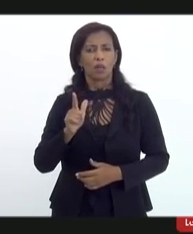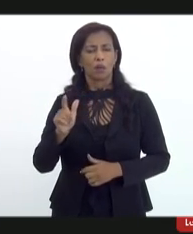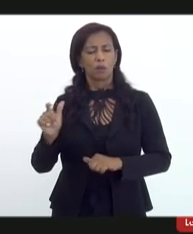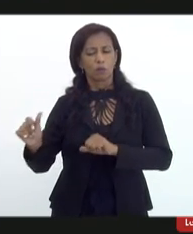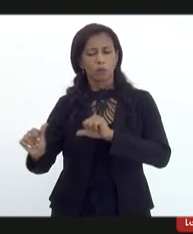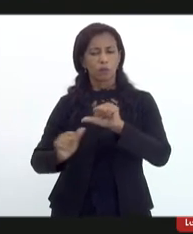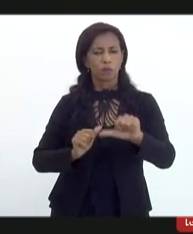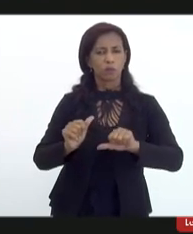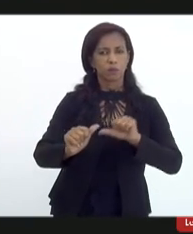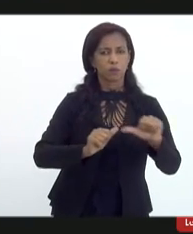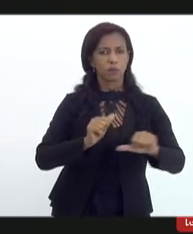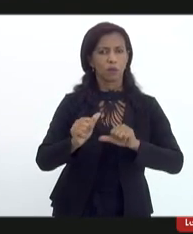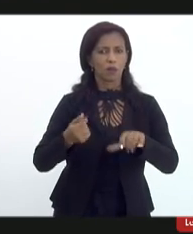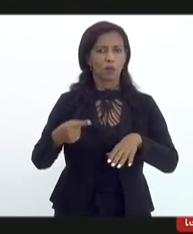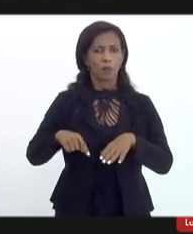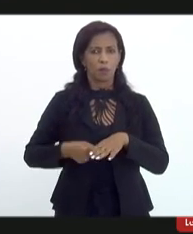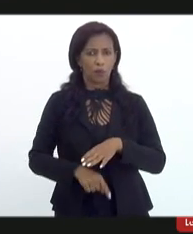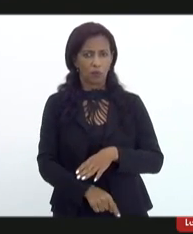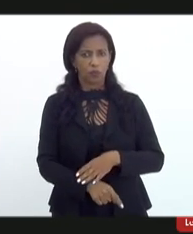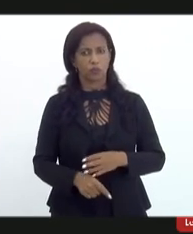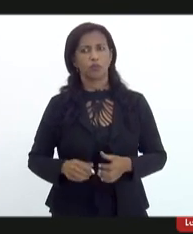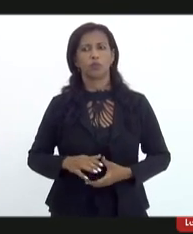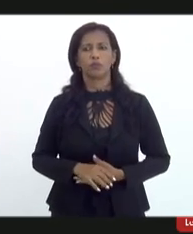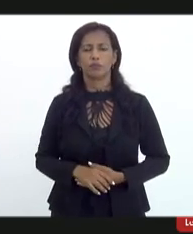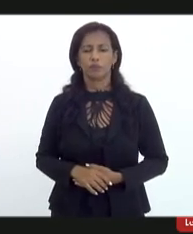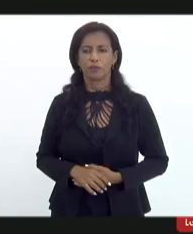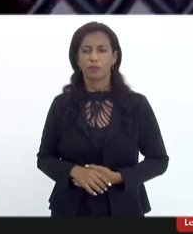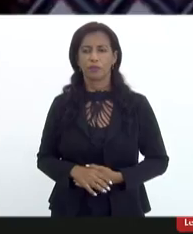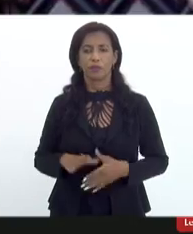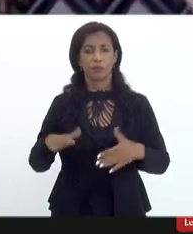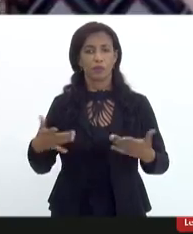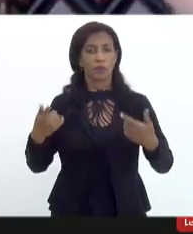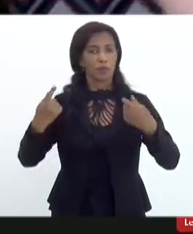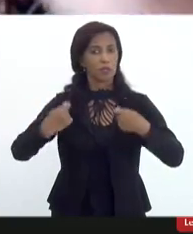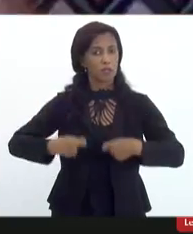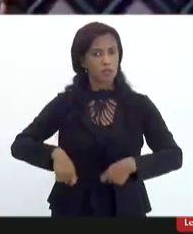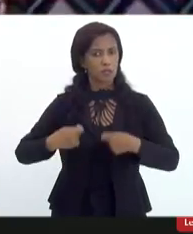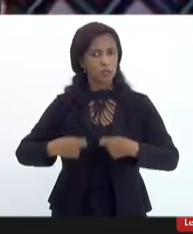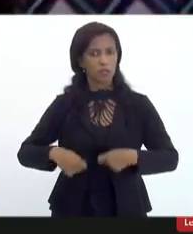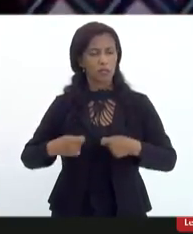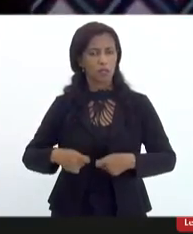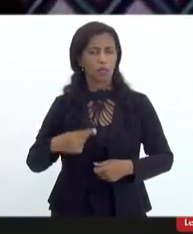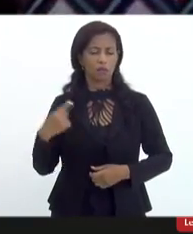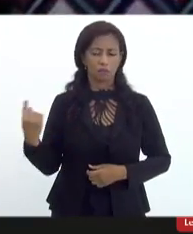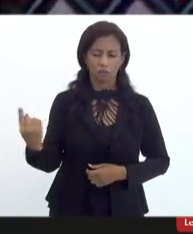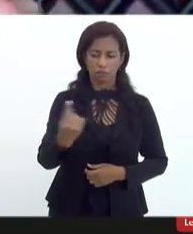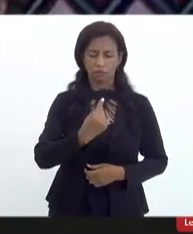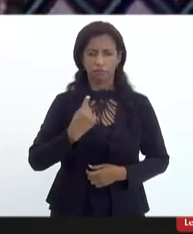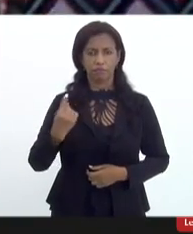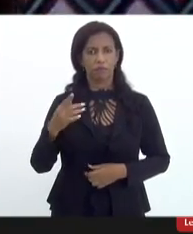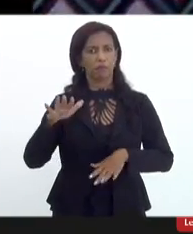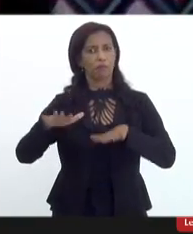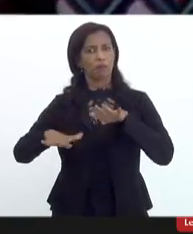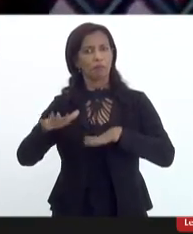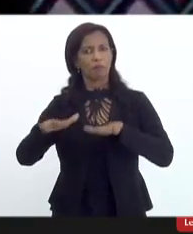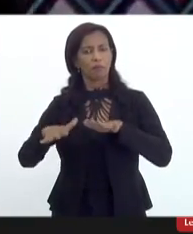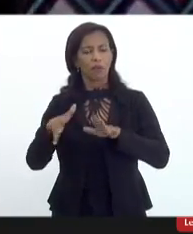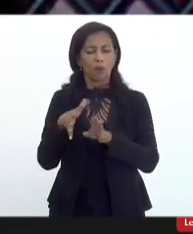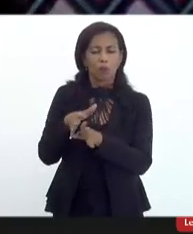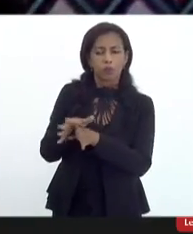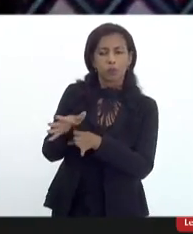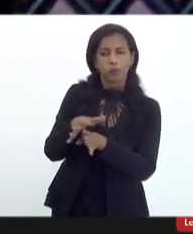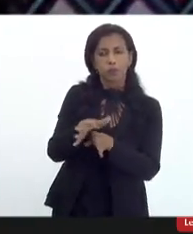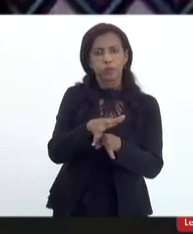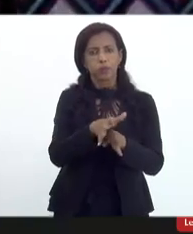mais profundos e dramáticos. Então, é necessário que a gente talvez